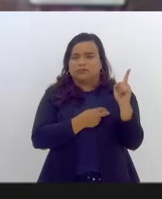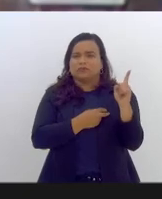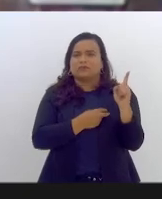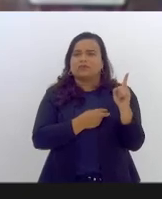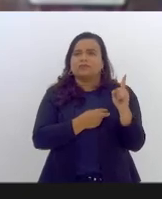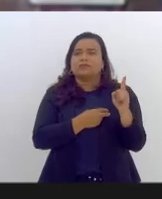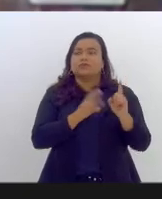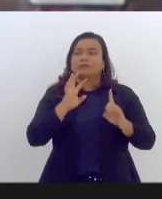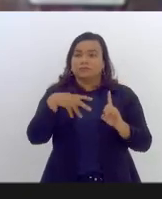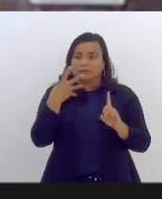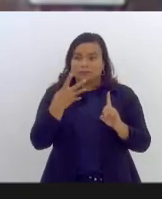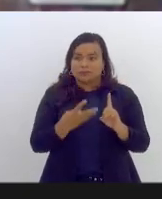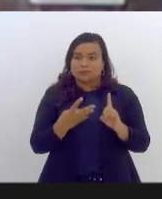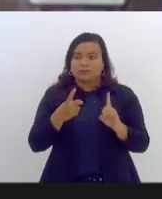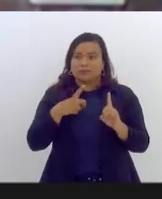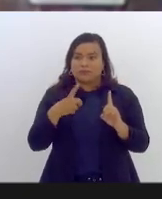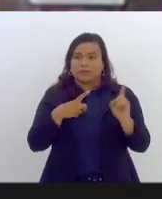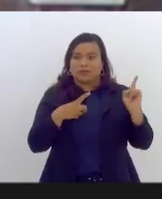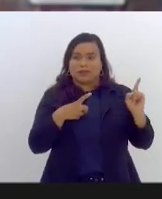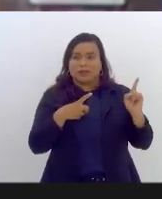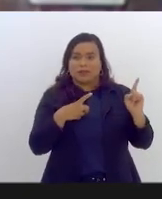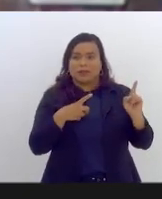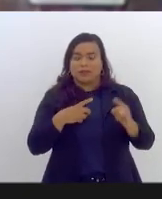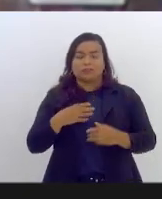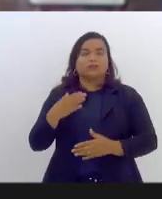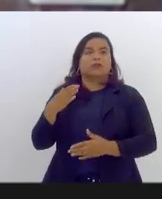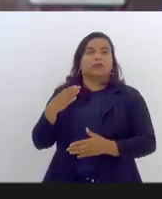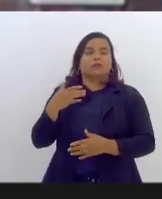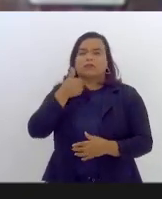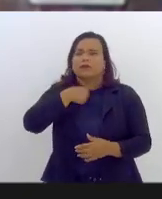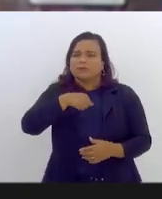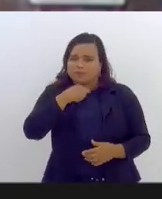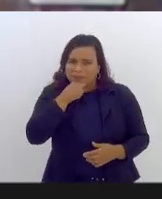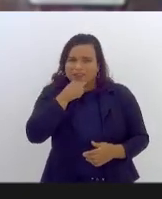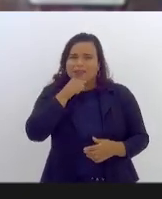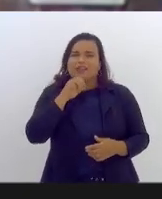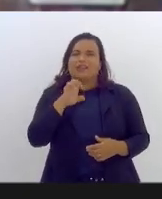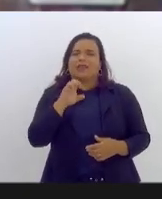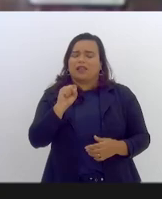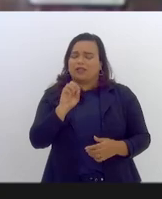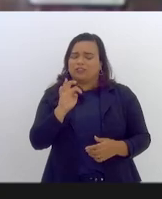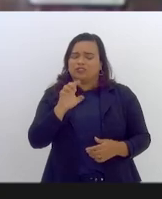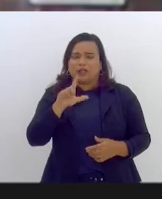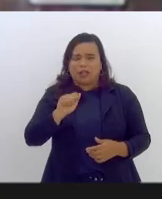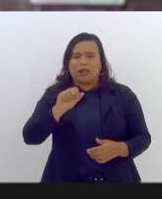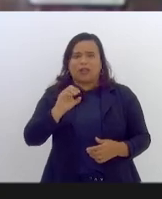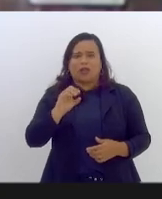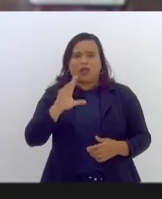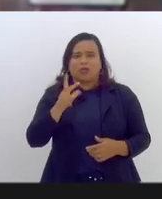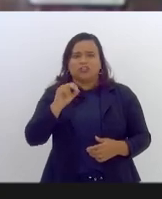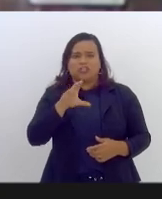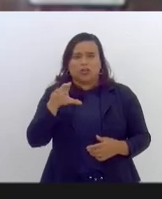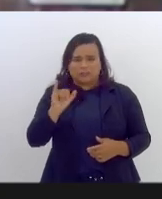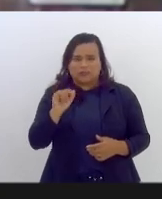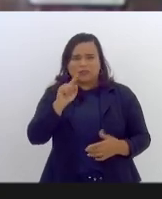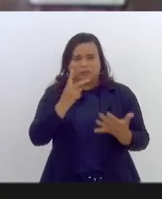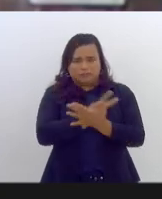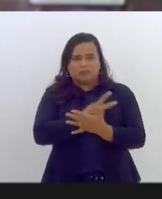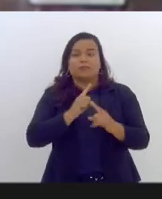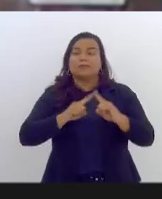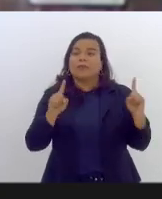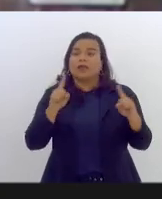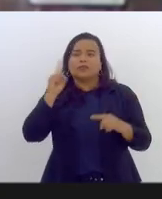a homenagem à estátua à mãe Estela de Oxóssi, mas que diariamente